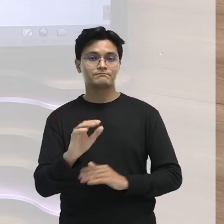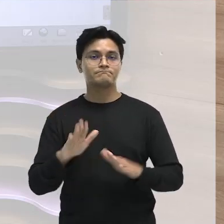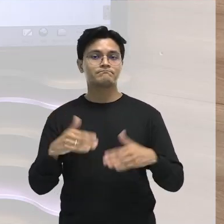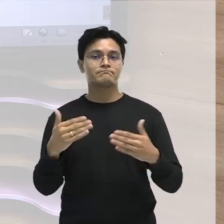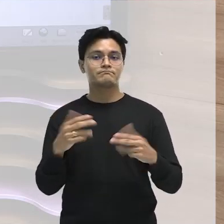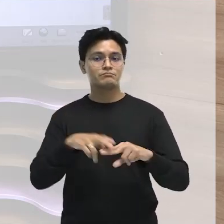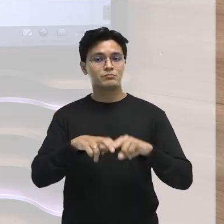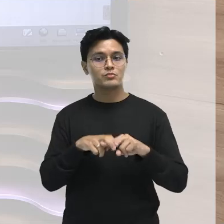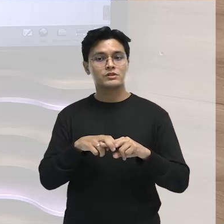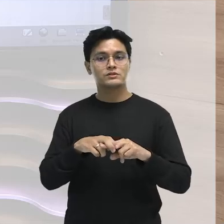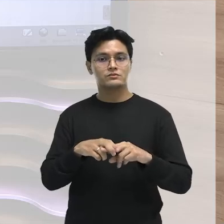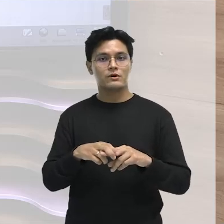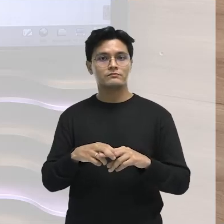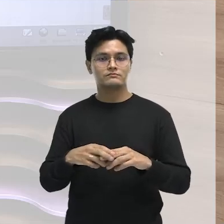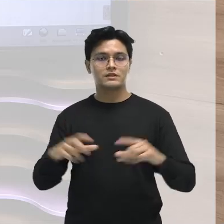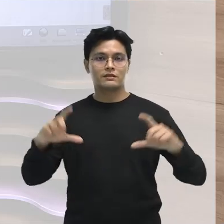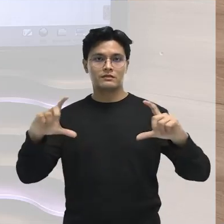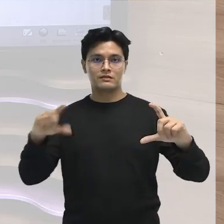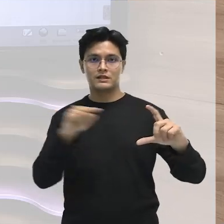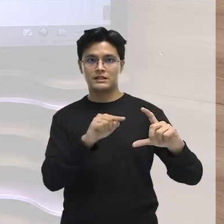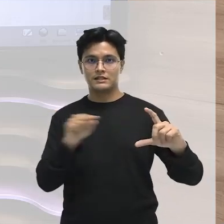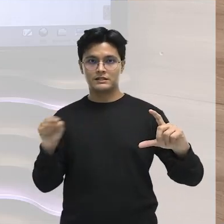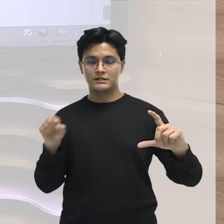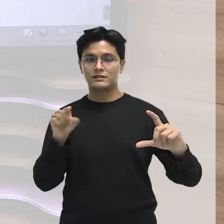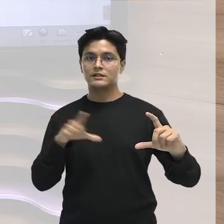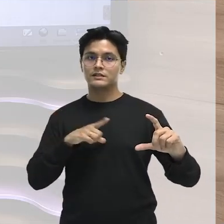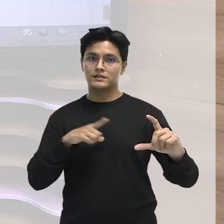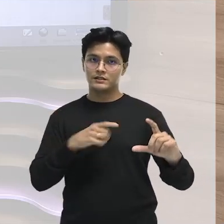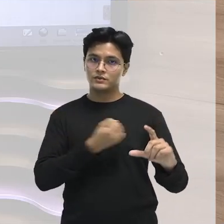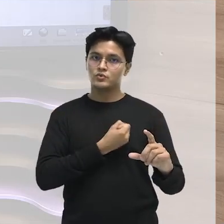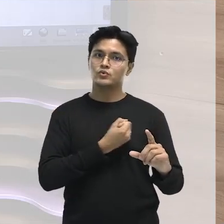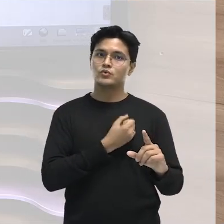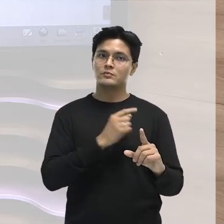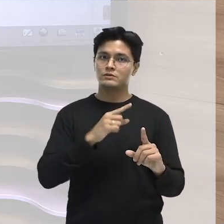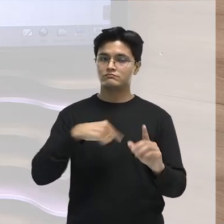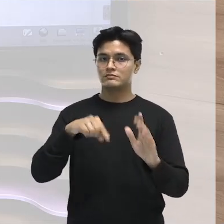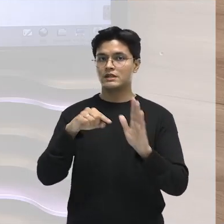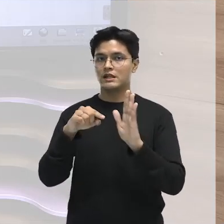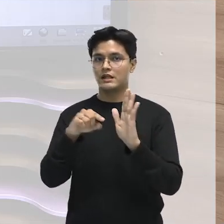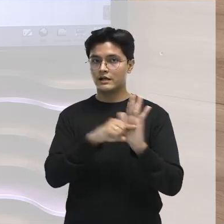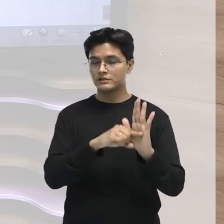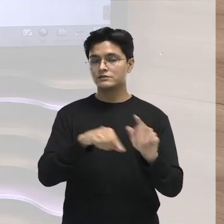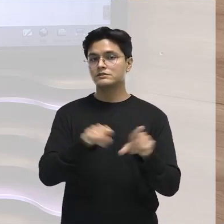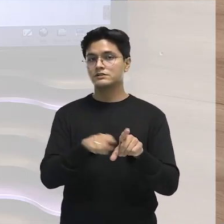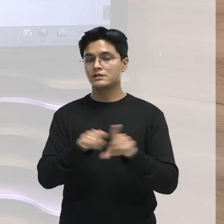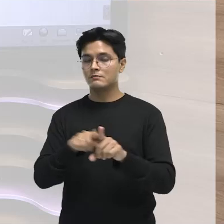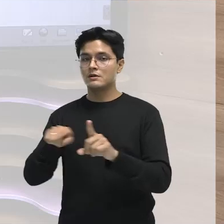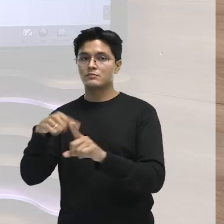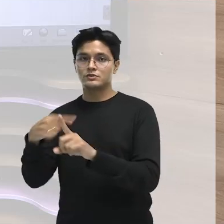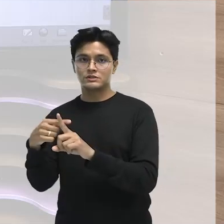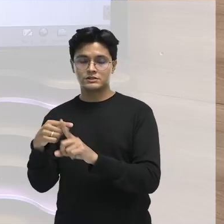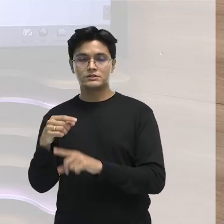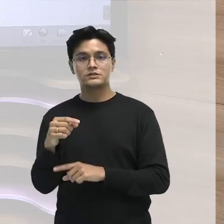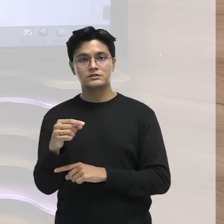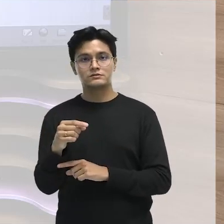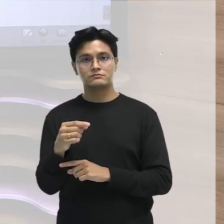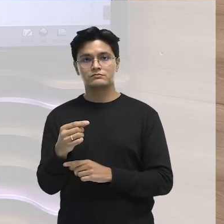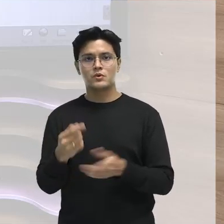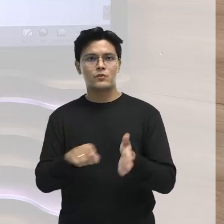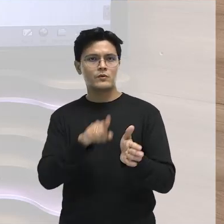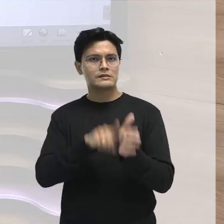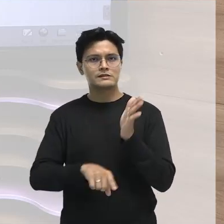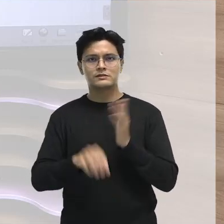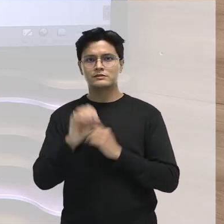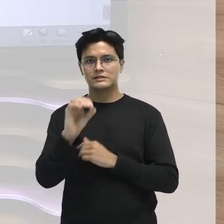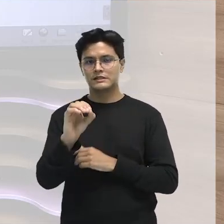isso que aqui nós só temos os números negativos e os números positivos, com exceção do zero bem aqui